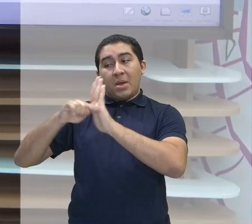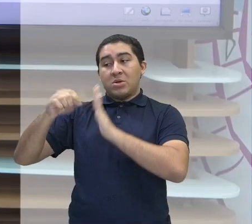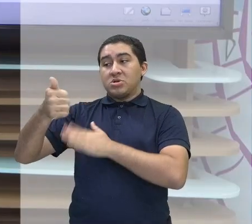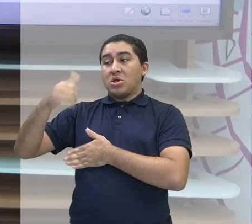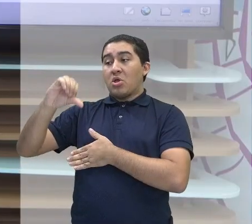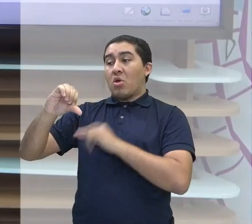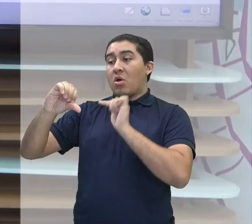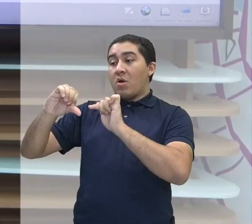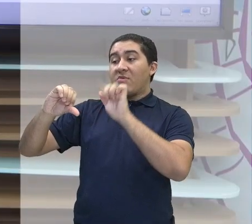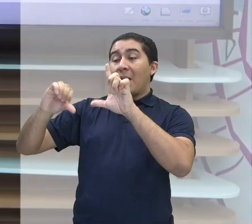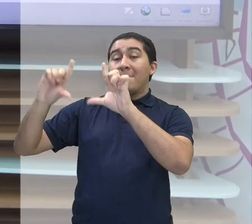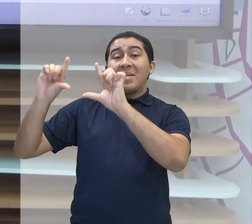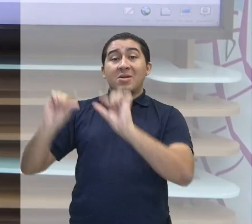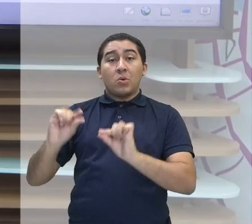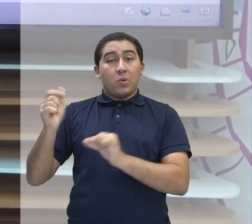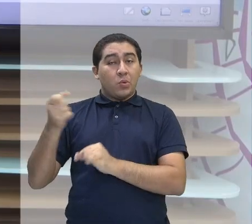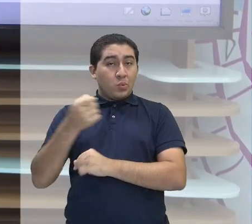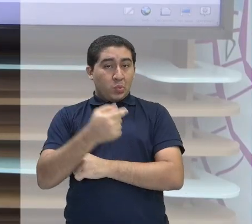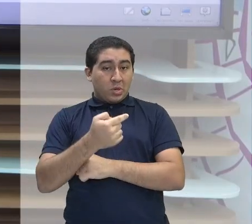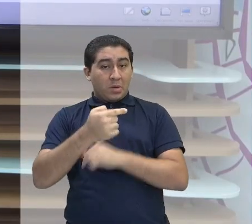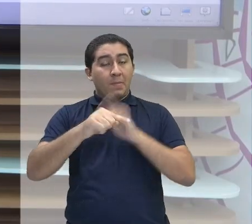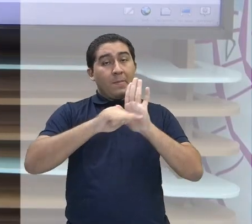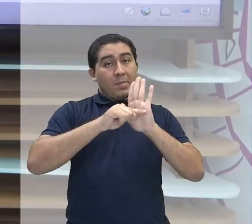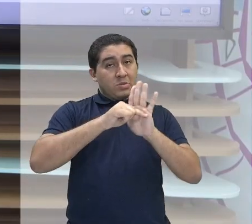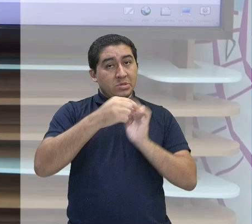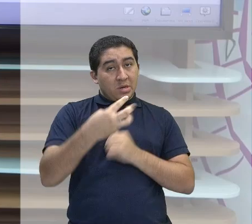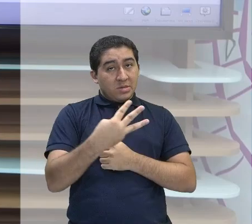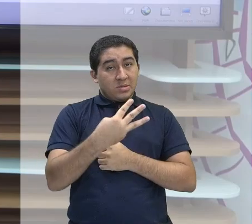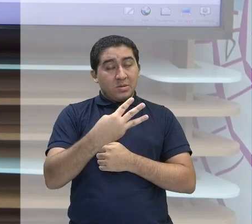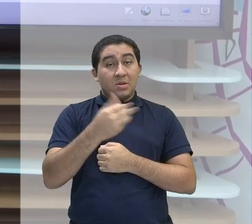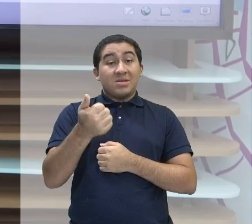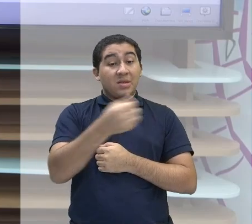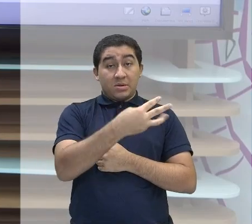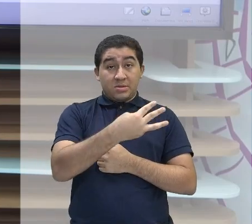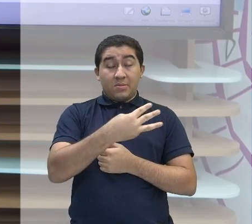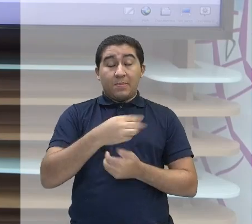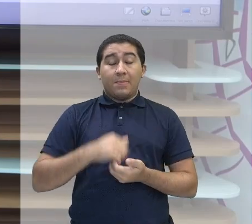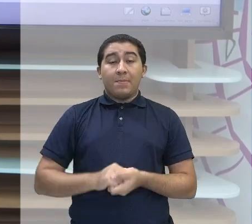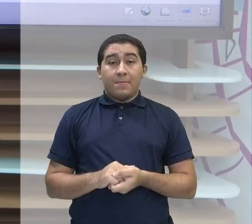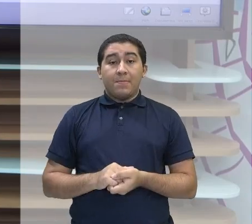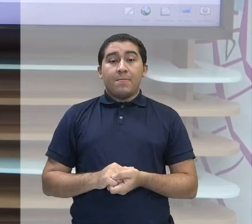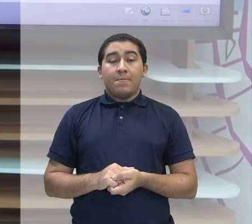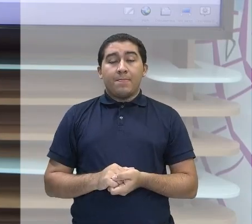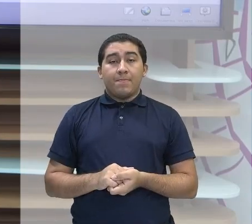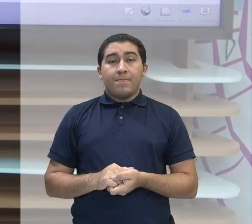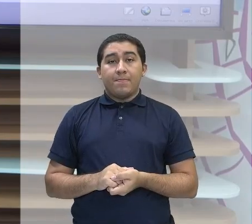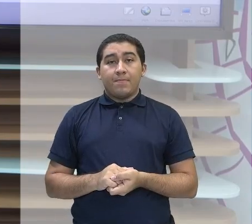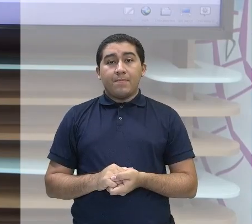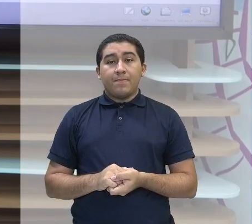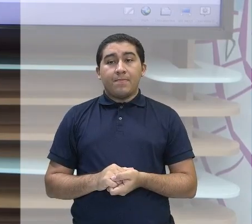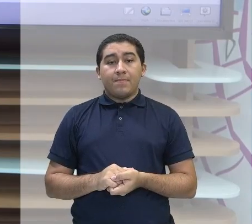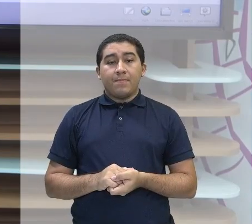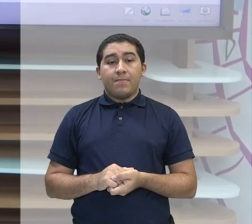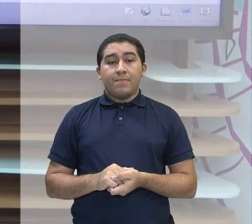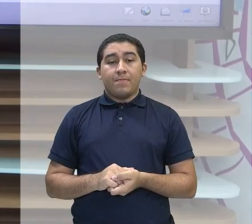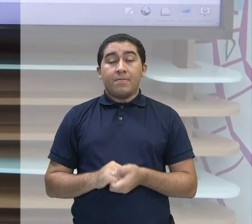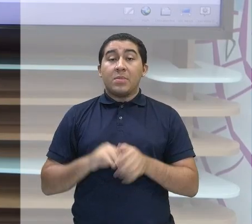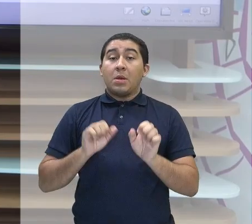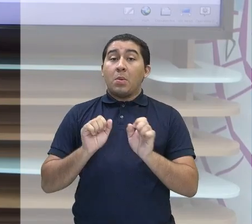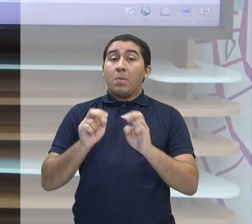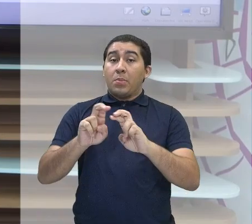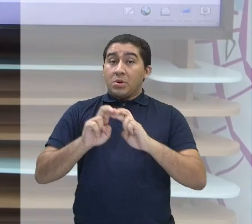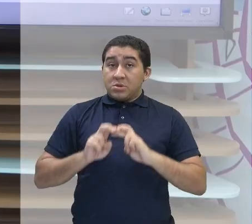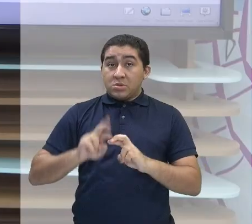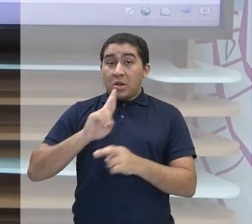na verdade, ele é menor que menos 13, tá? Menos 19 é menor que menos 13. Logo,